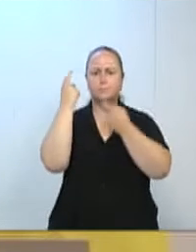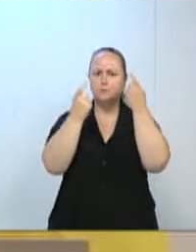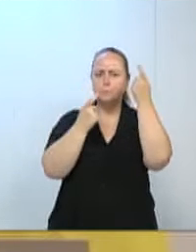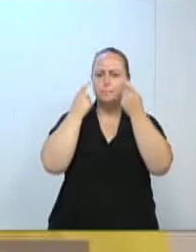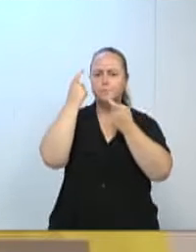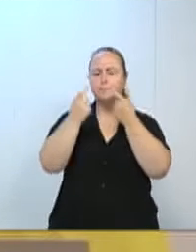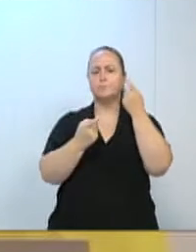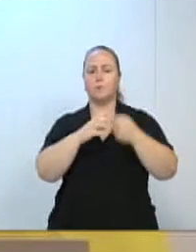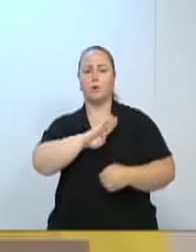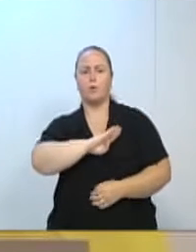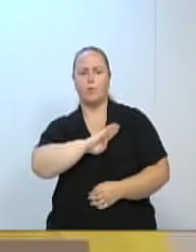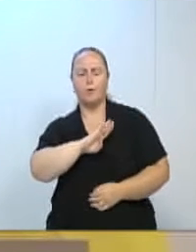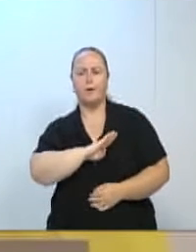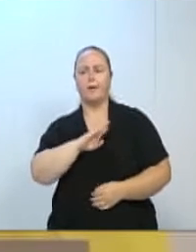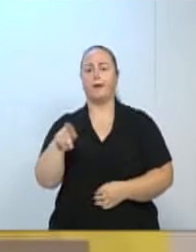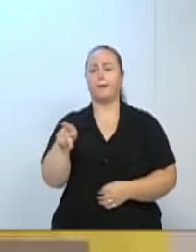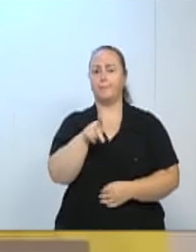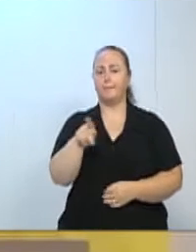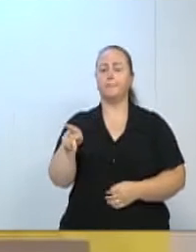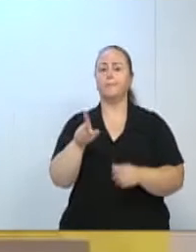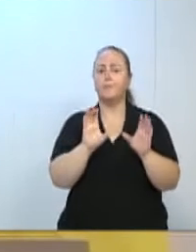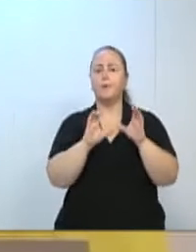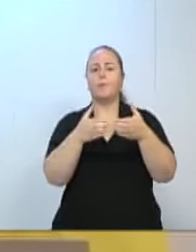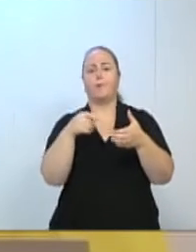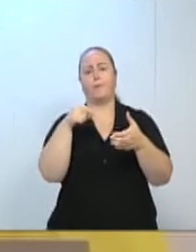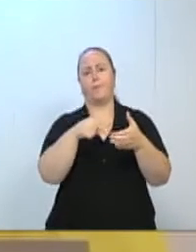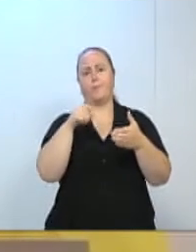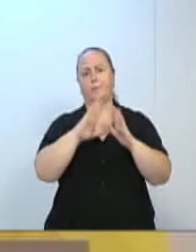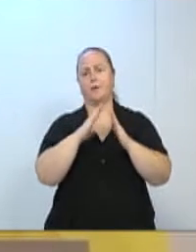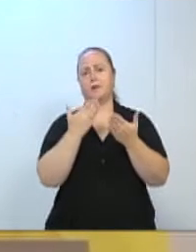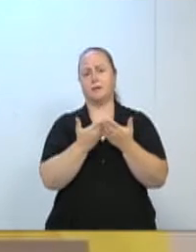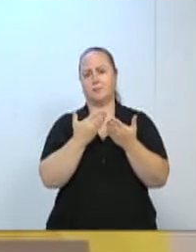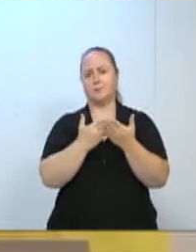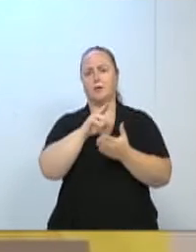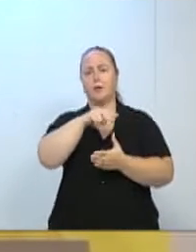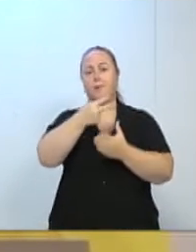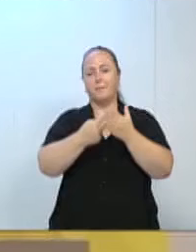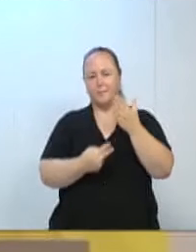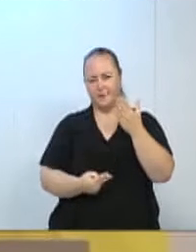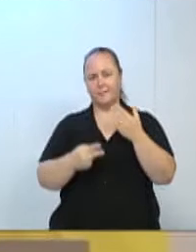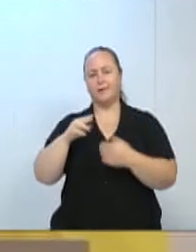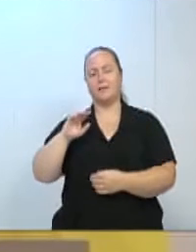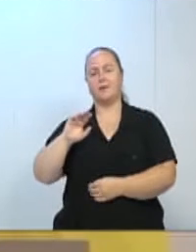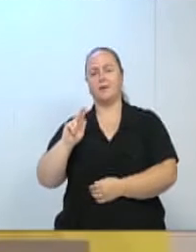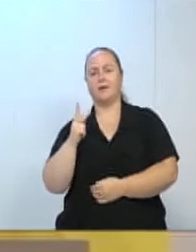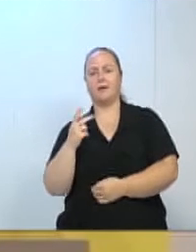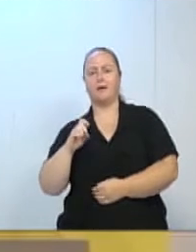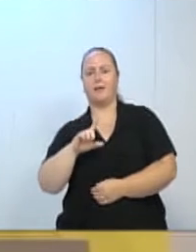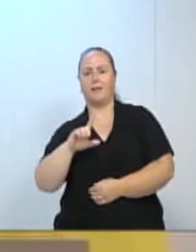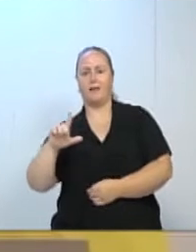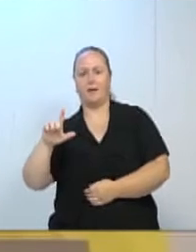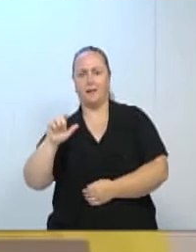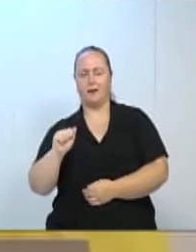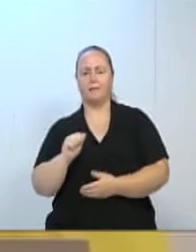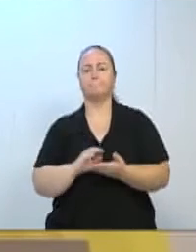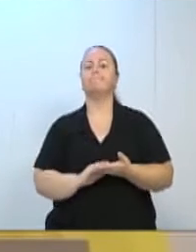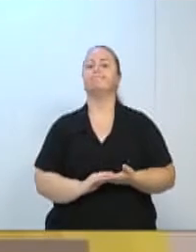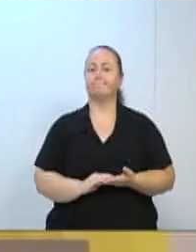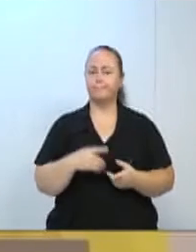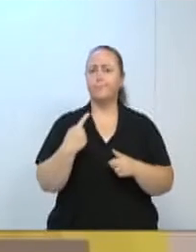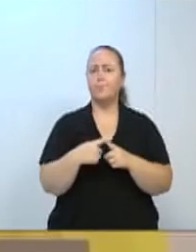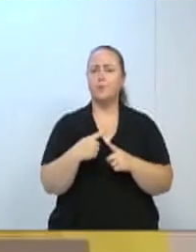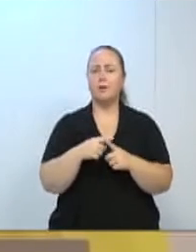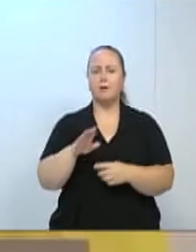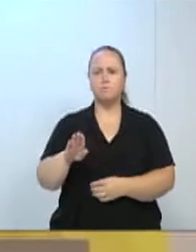professores EA comunidade em geral da escola básica municipal bilíngue professora real a altenburg o trajeto final de